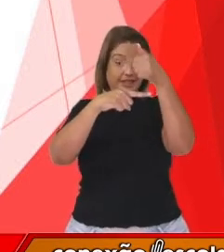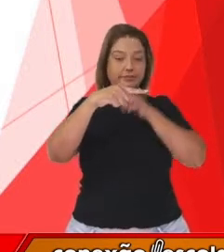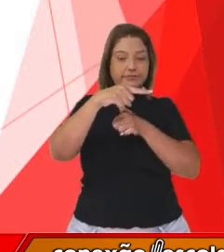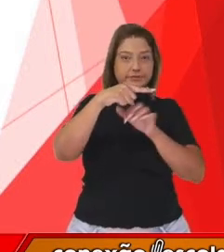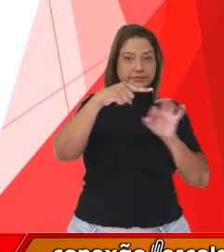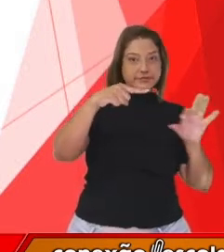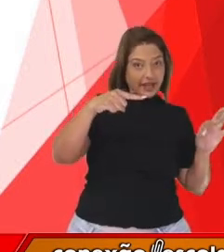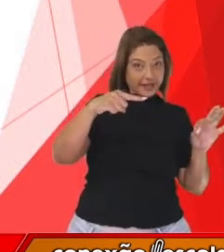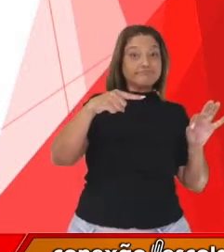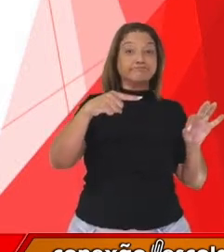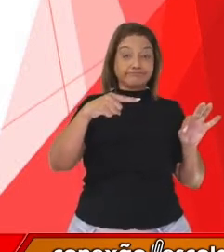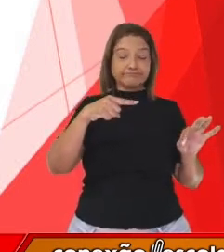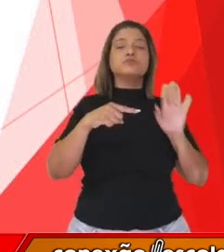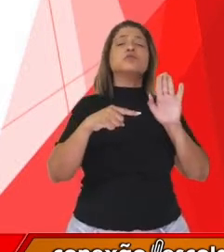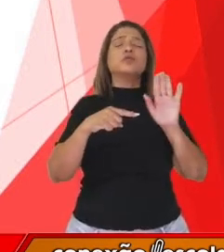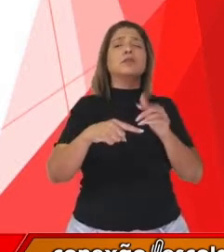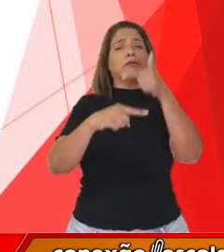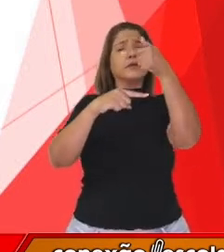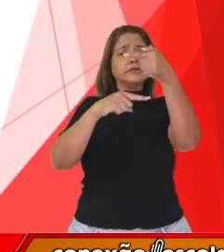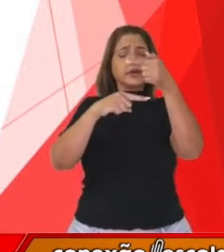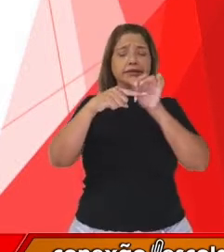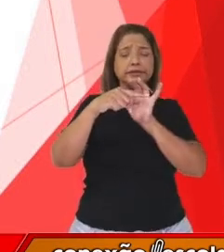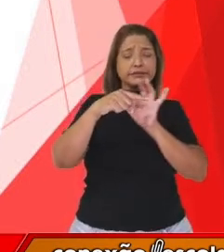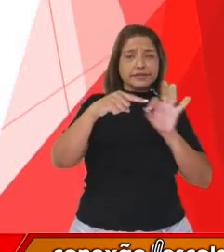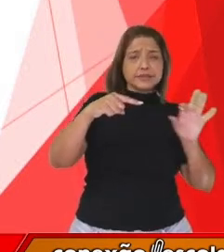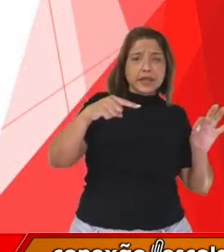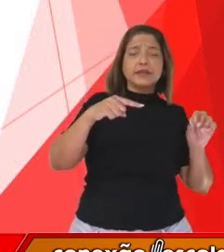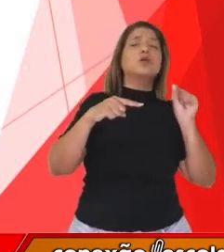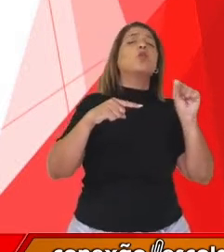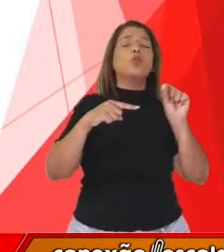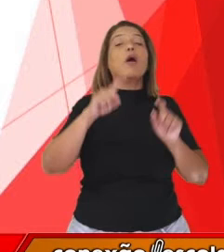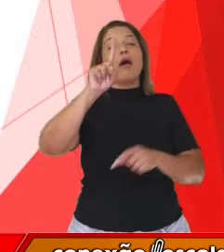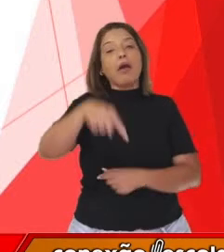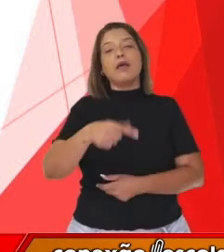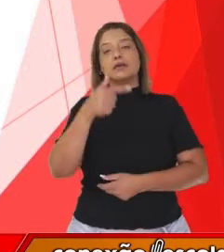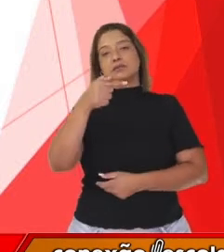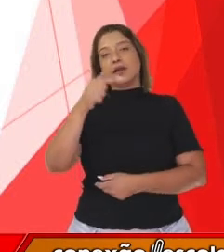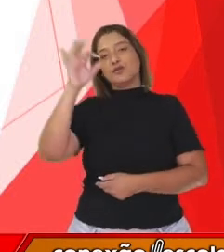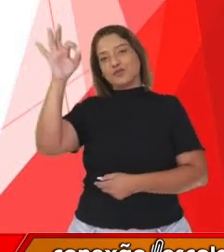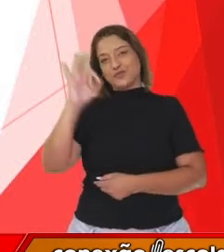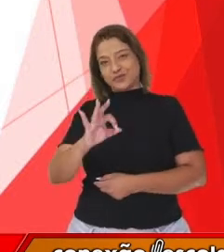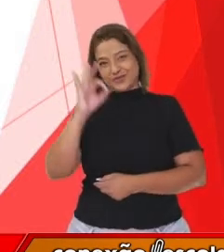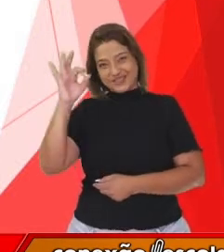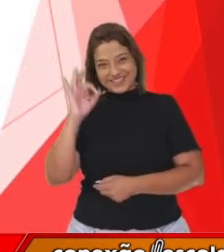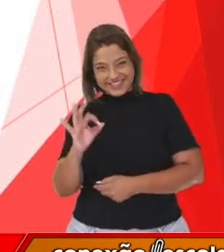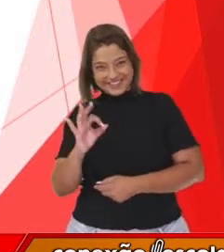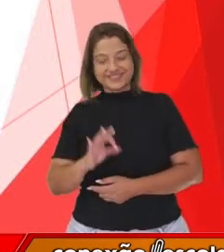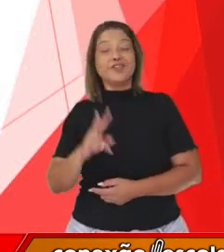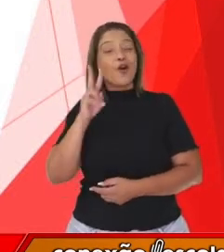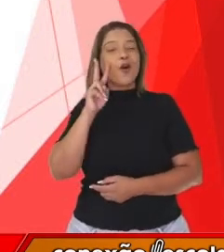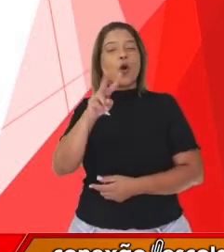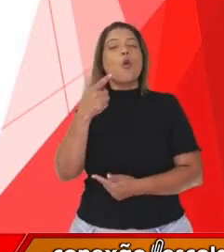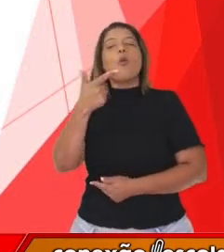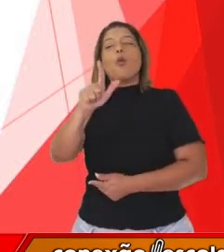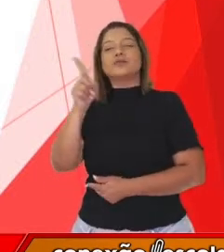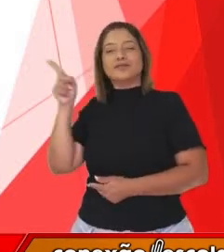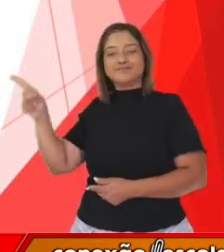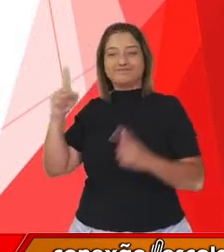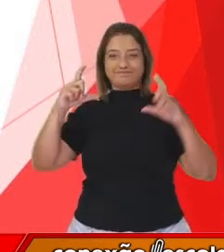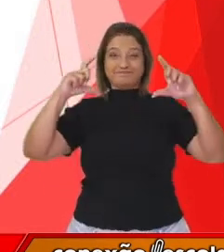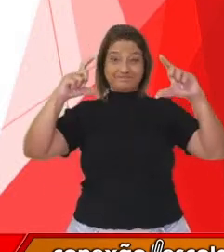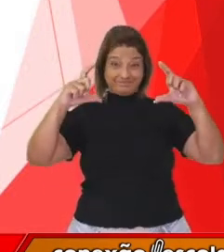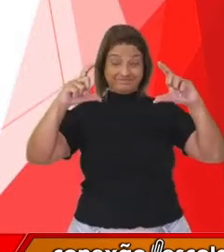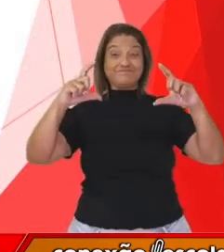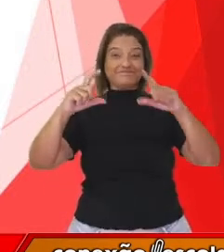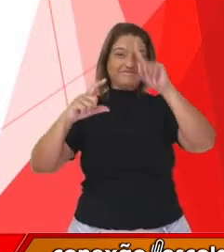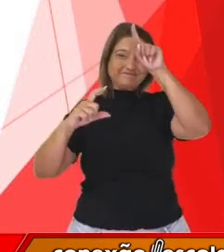7 centésimos corresponde a 7%. Vamos observar outra imagem. Nesta